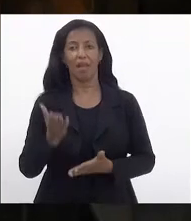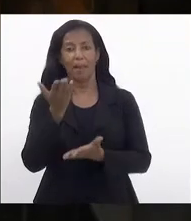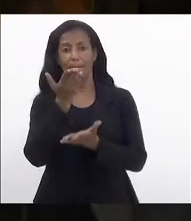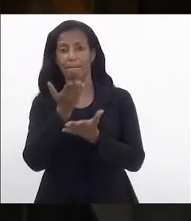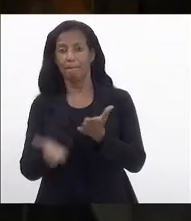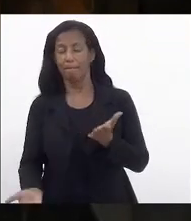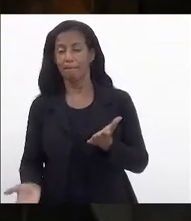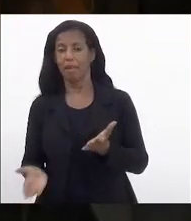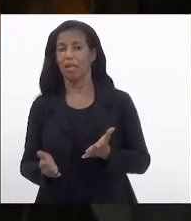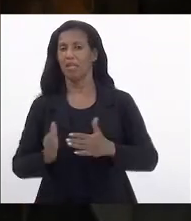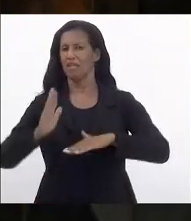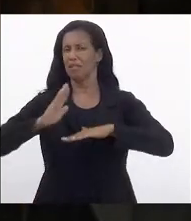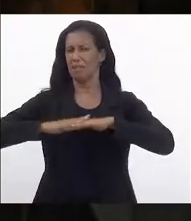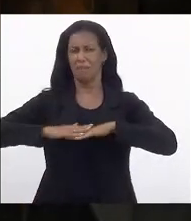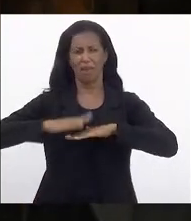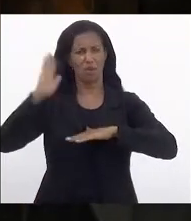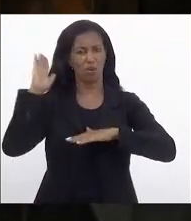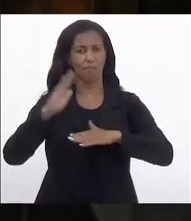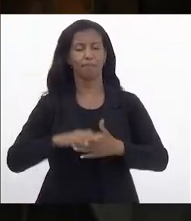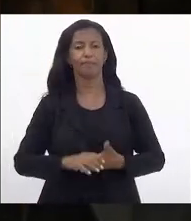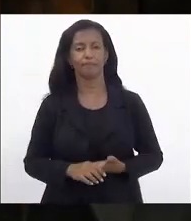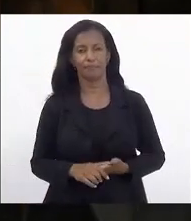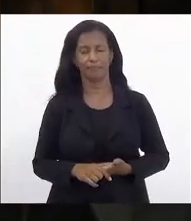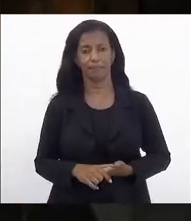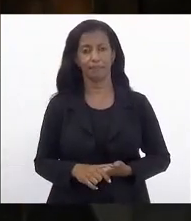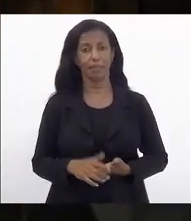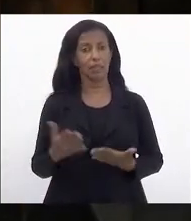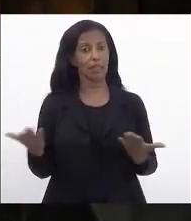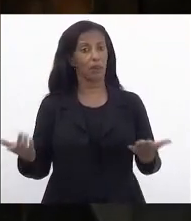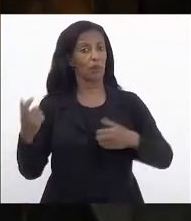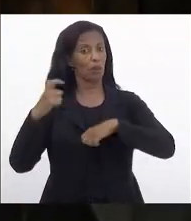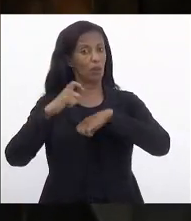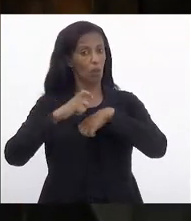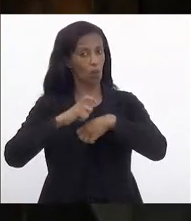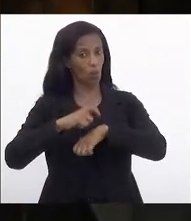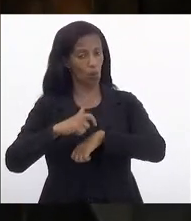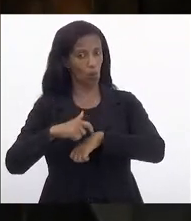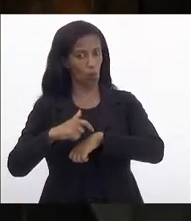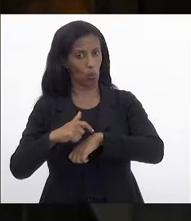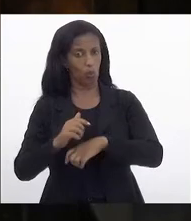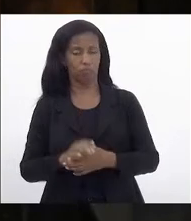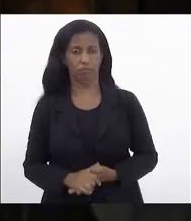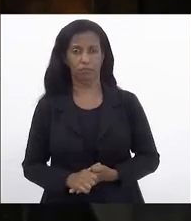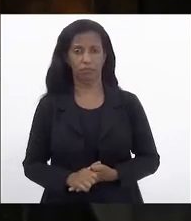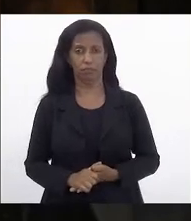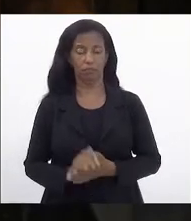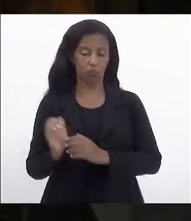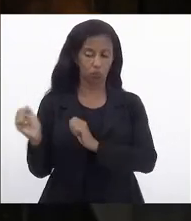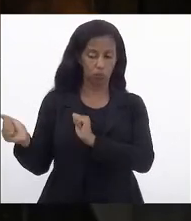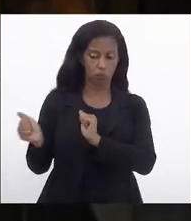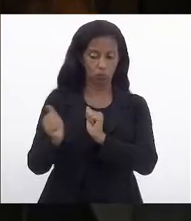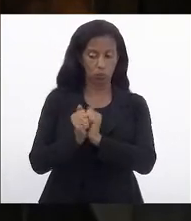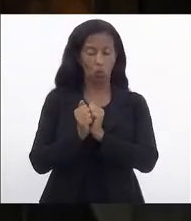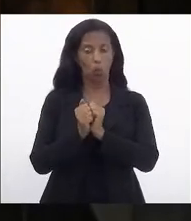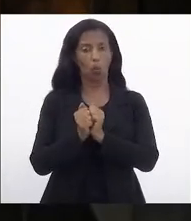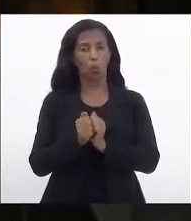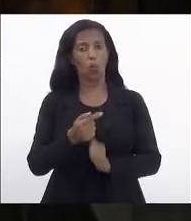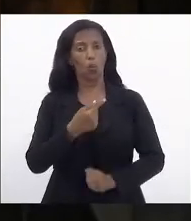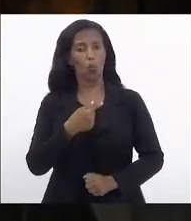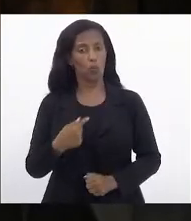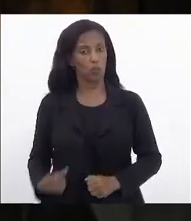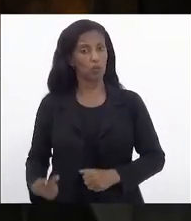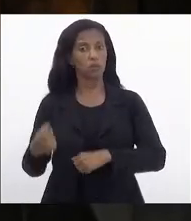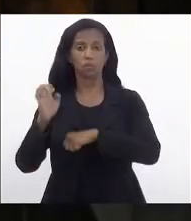será muito maior então é hora de conclamarmos o governador do